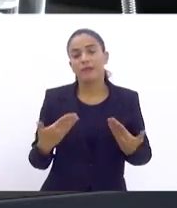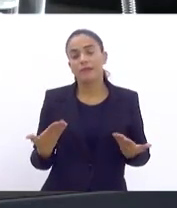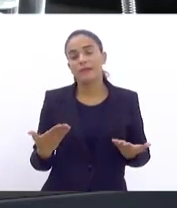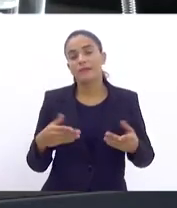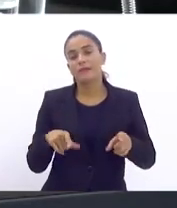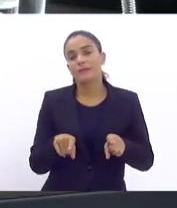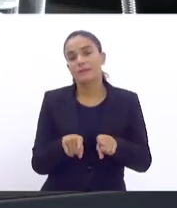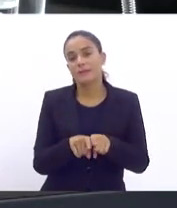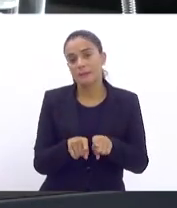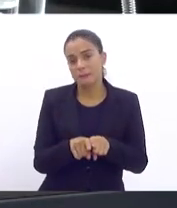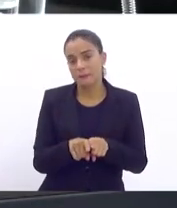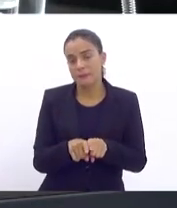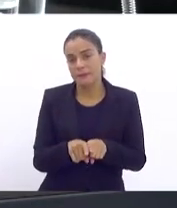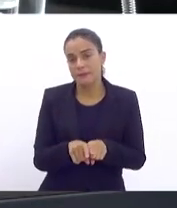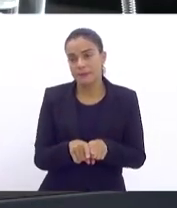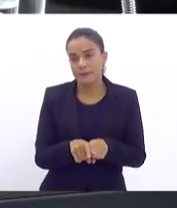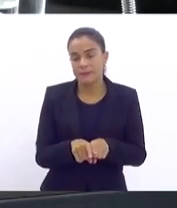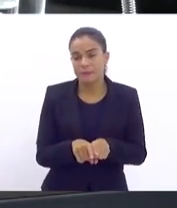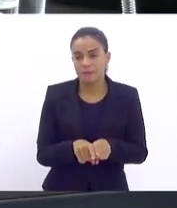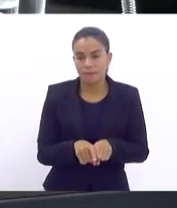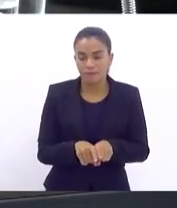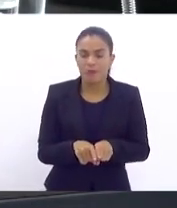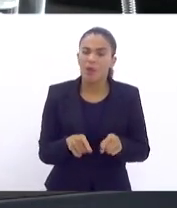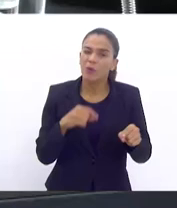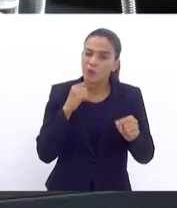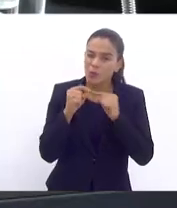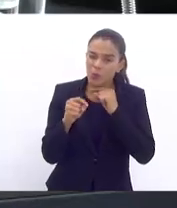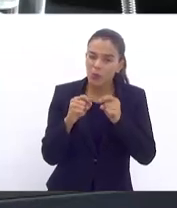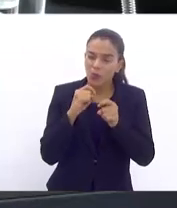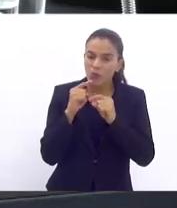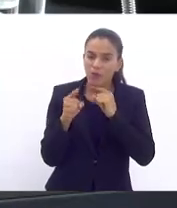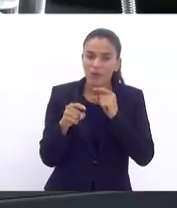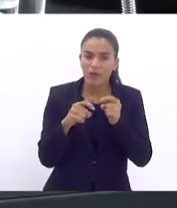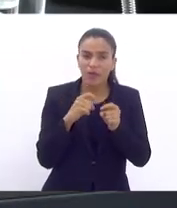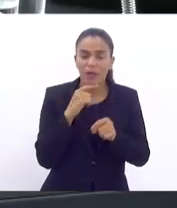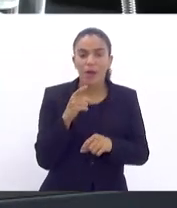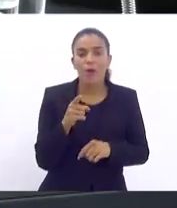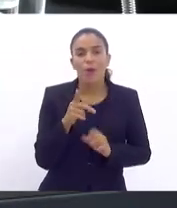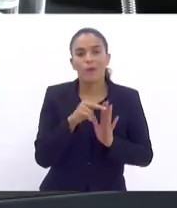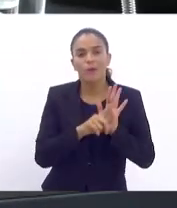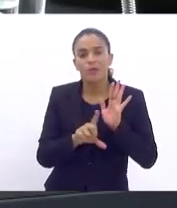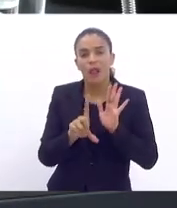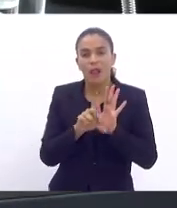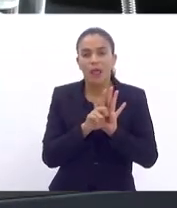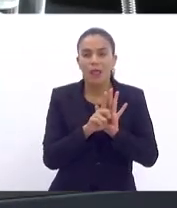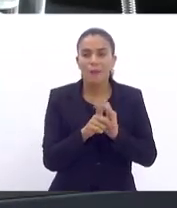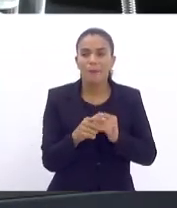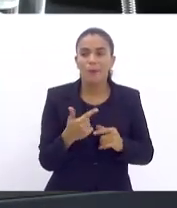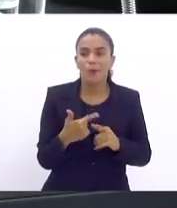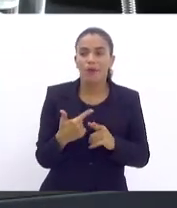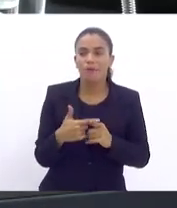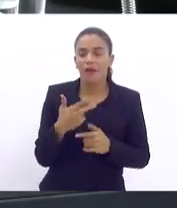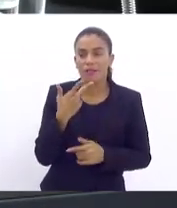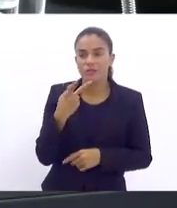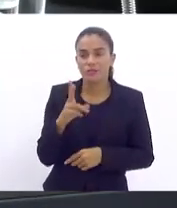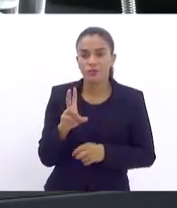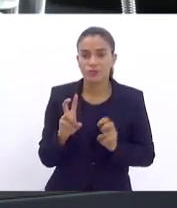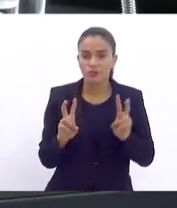disso me causou uma dúvida O projeto de lei porque fala sobre